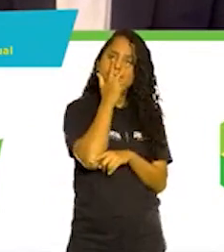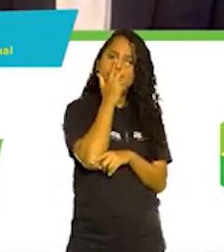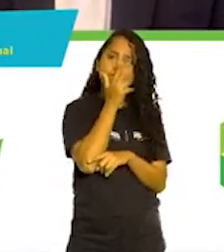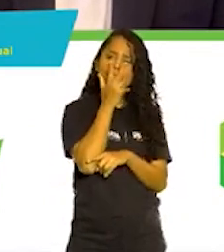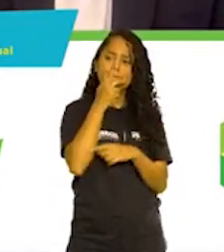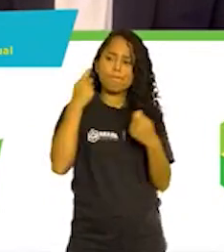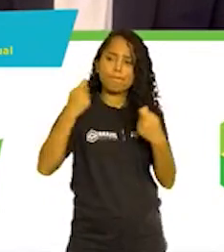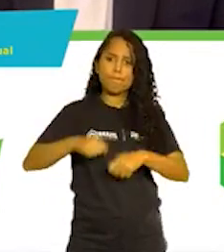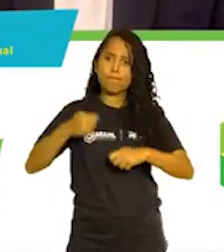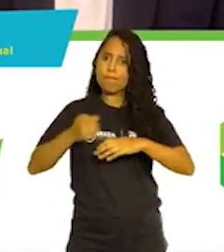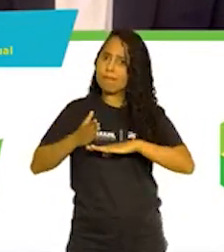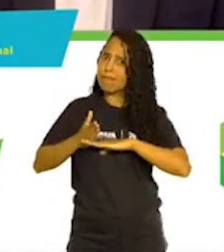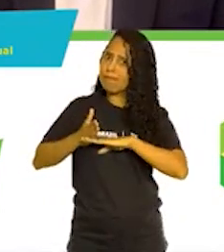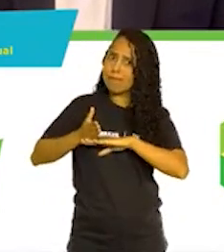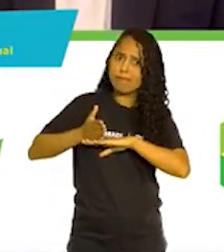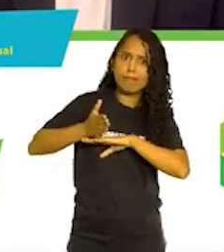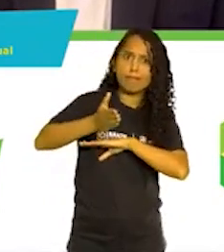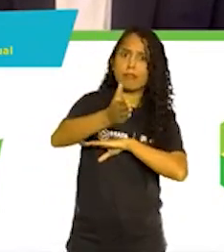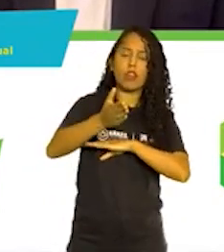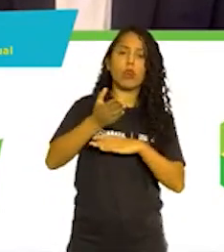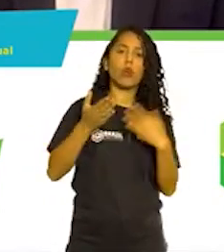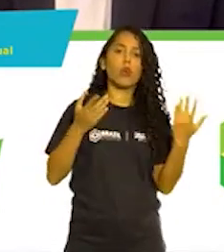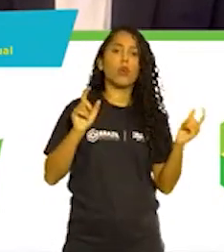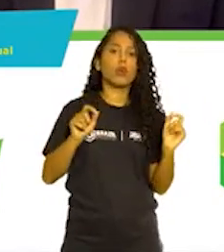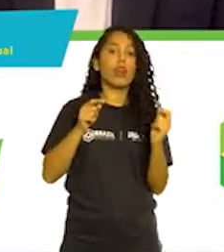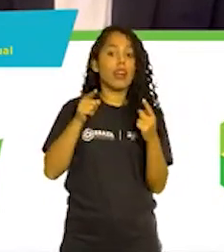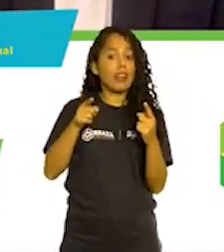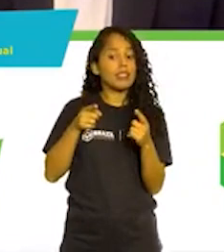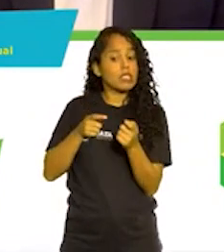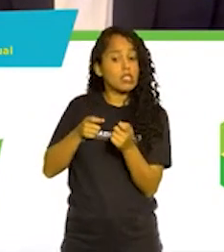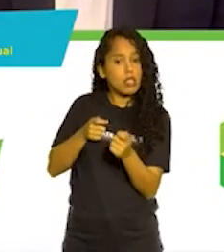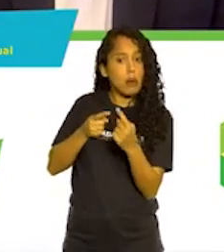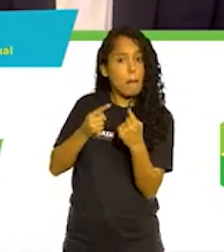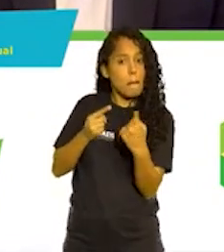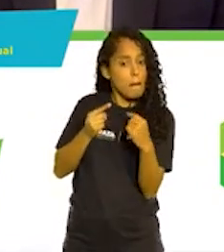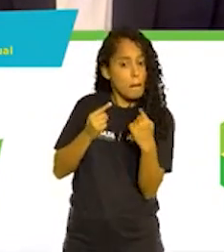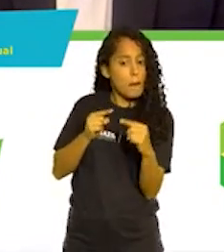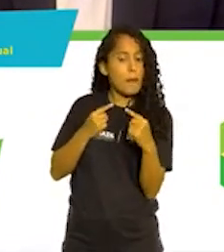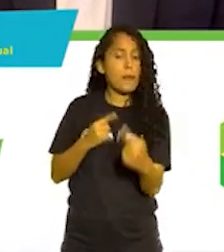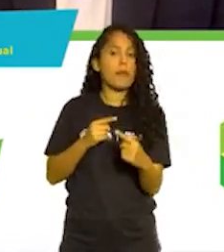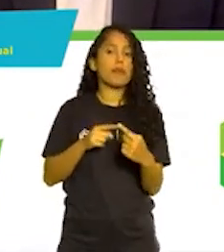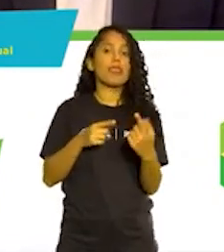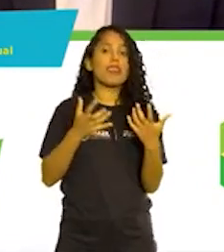avançar, e aí é essa a ideia ou a provocação que eu queria lançar,